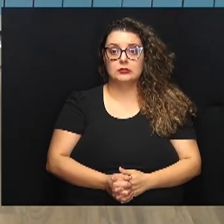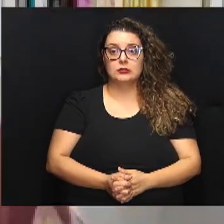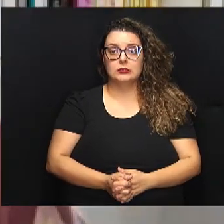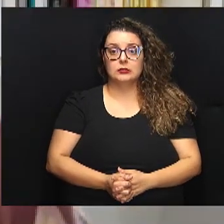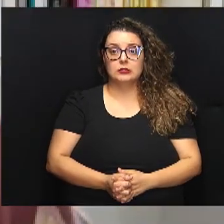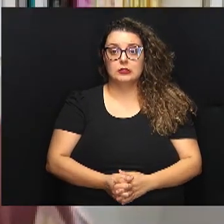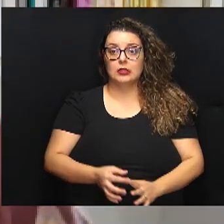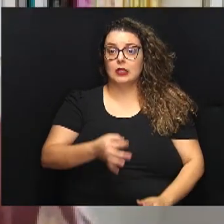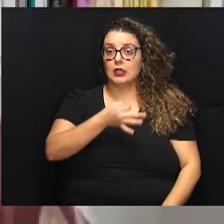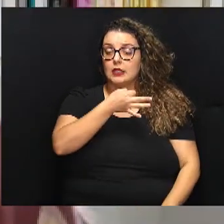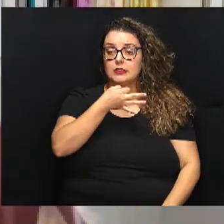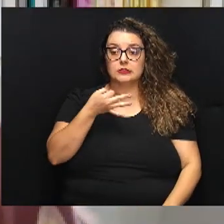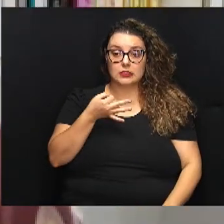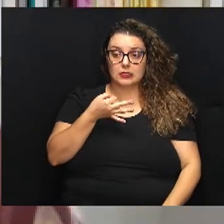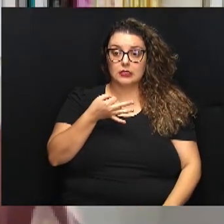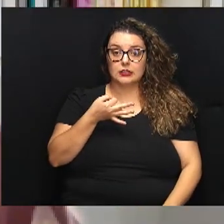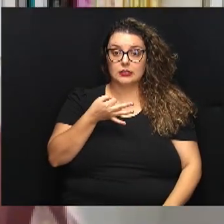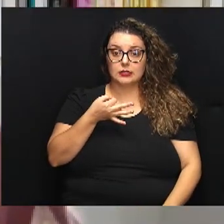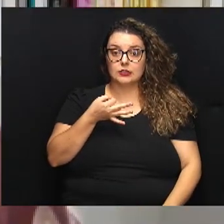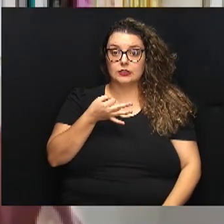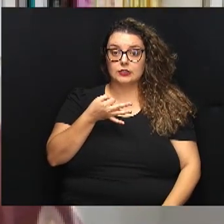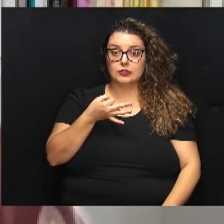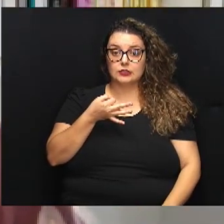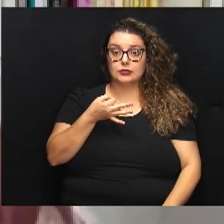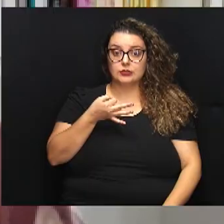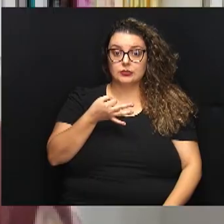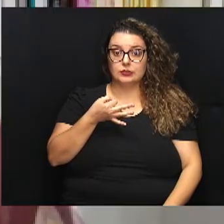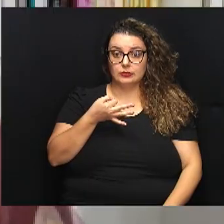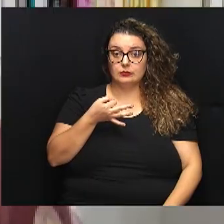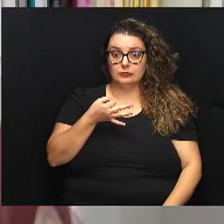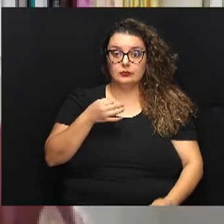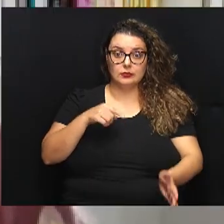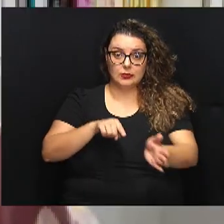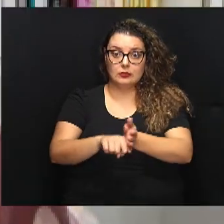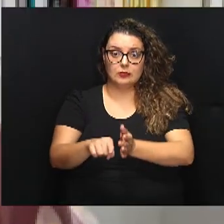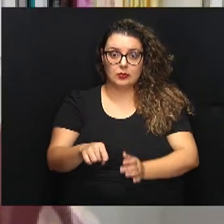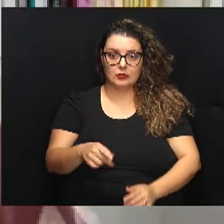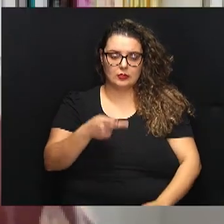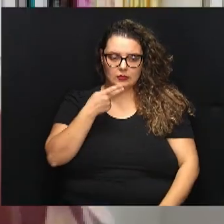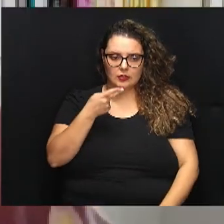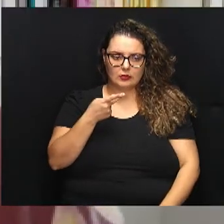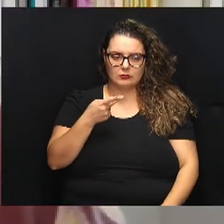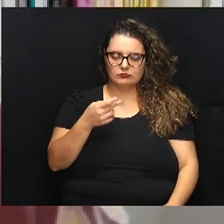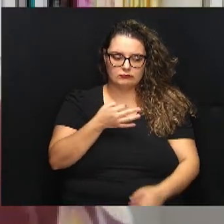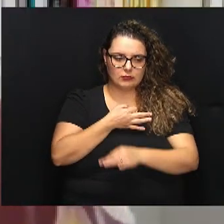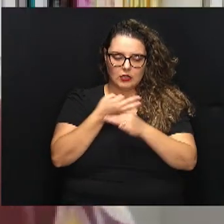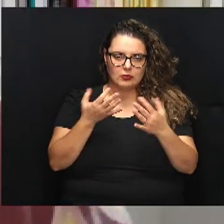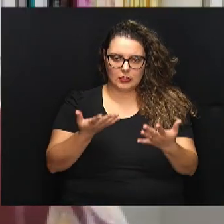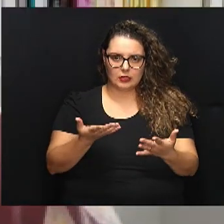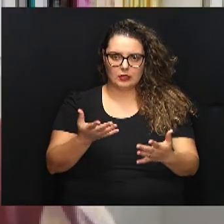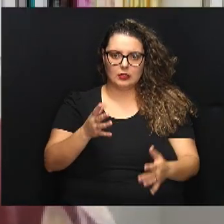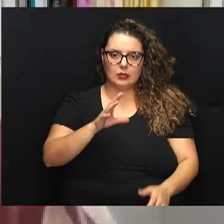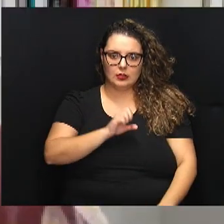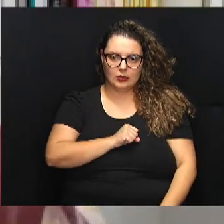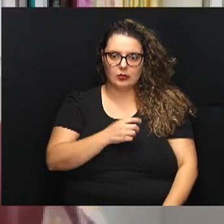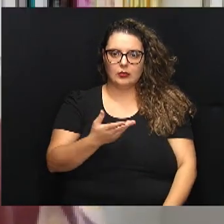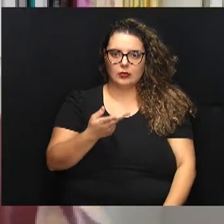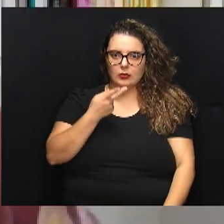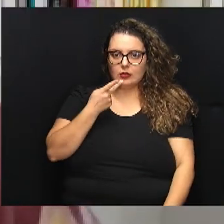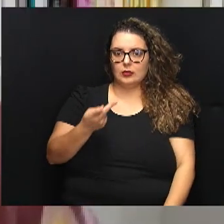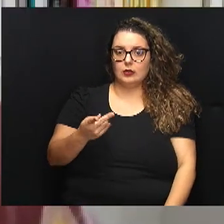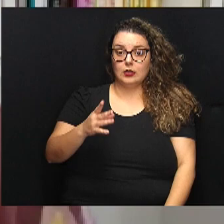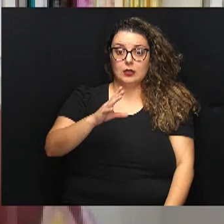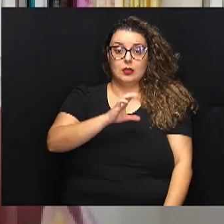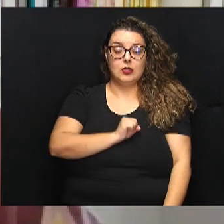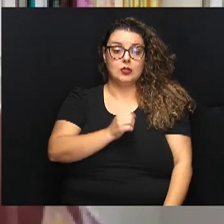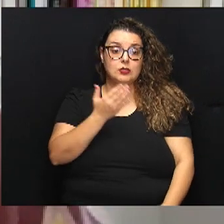Excelente pergunta. Primeiro, o que você falou é fantástico. Eu gosto de ouvir uma pessoa dizendo que ele gosta de